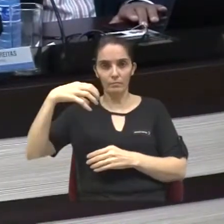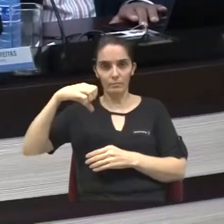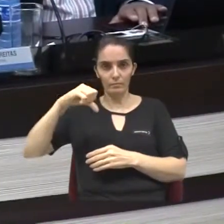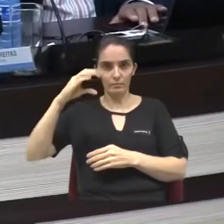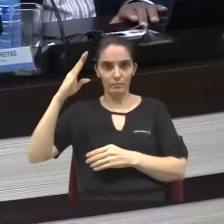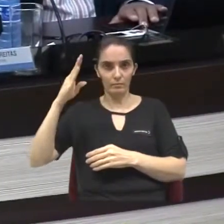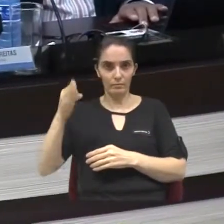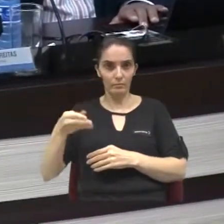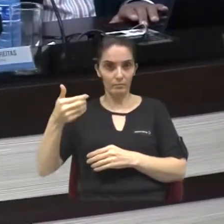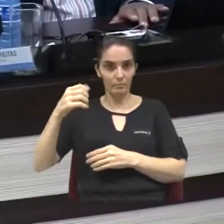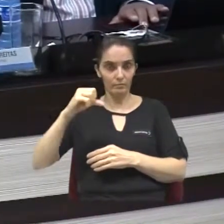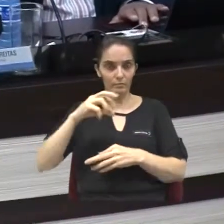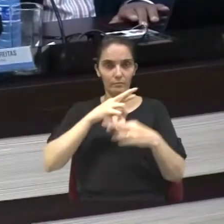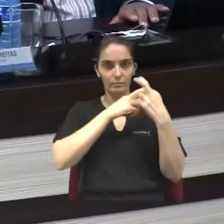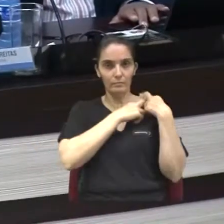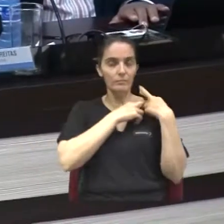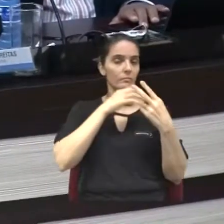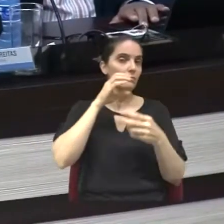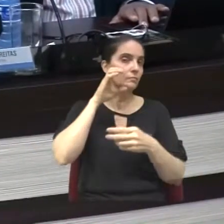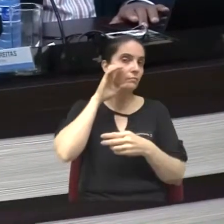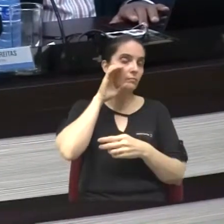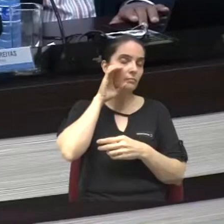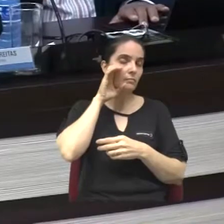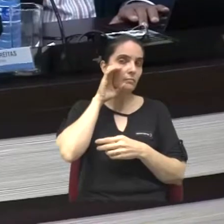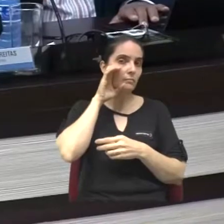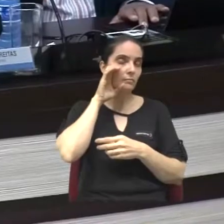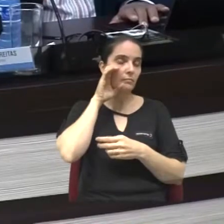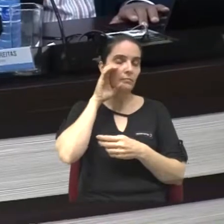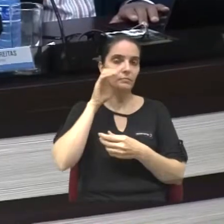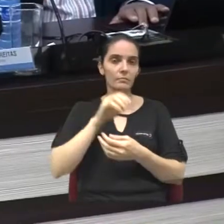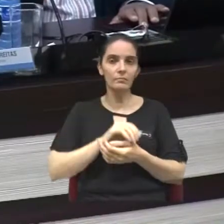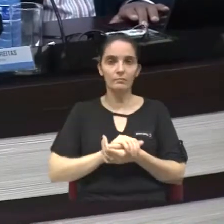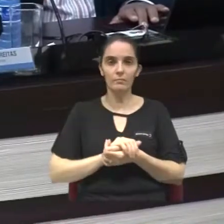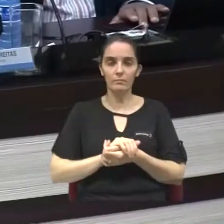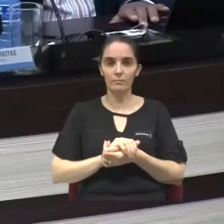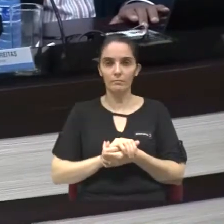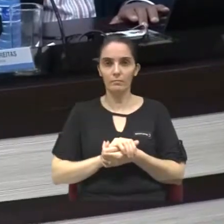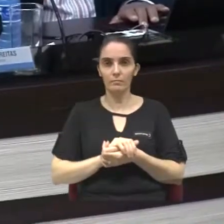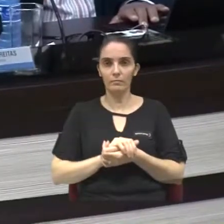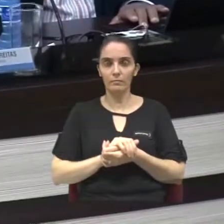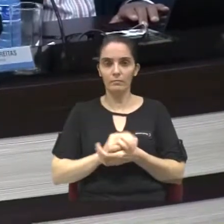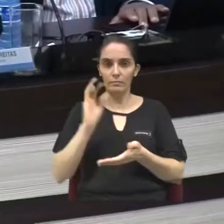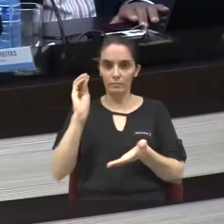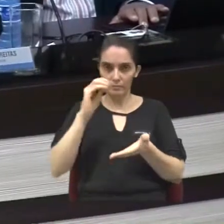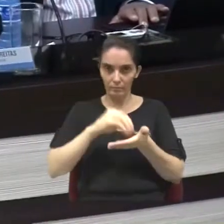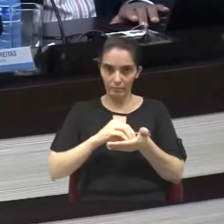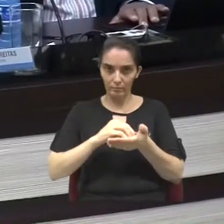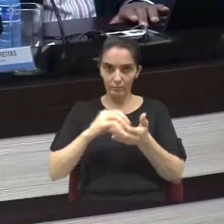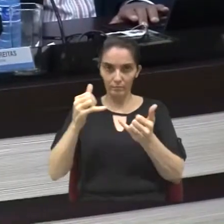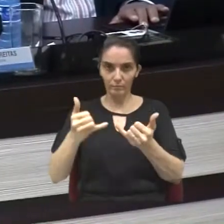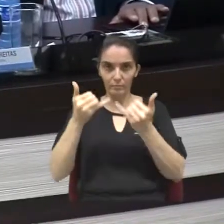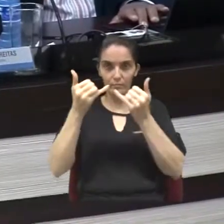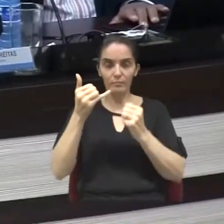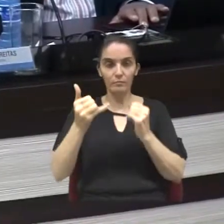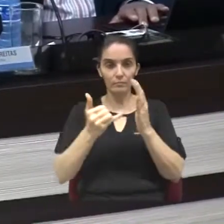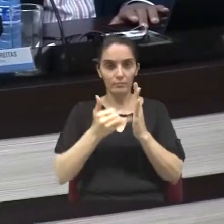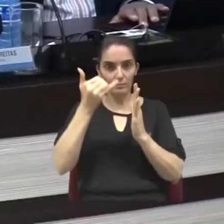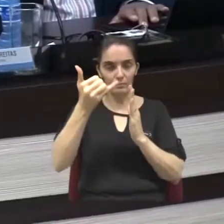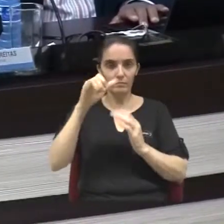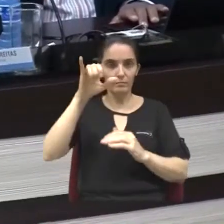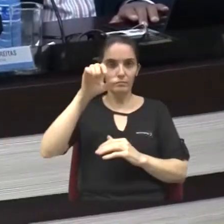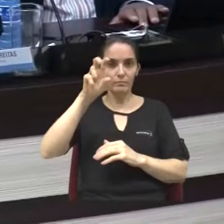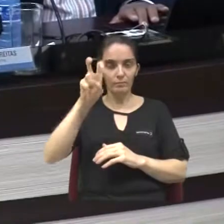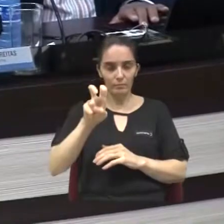1849/19, de autoria da vereadora Constância Berbert Dutra, que acrescenta o inciso 5º no artigo 1º